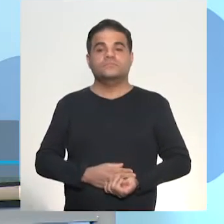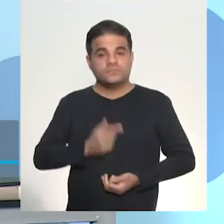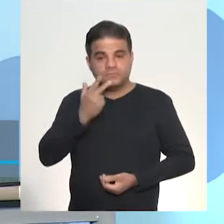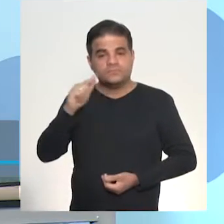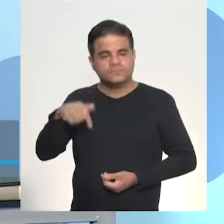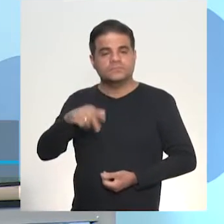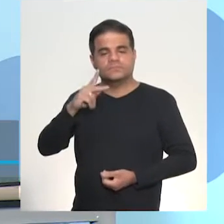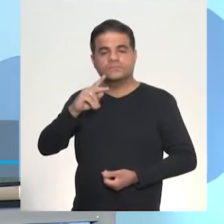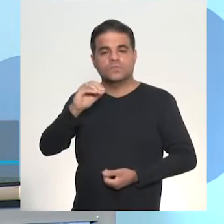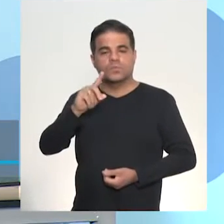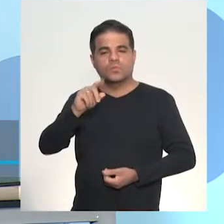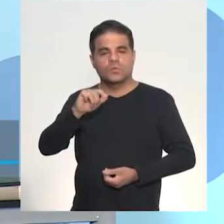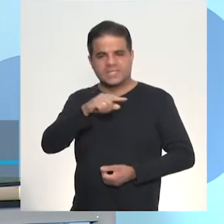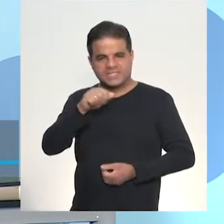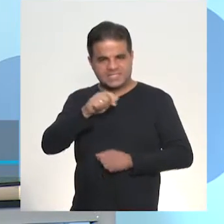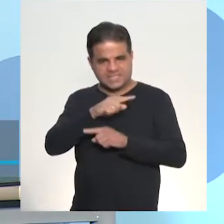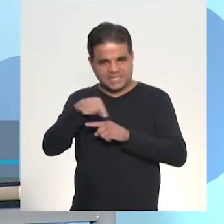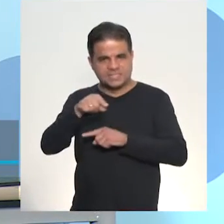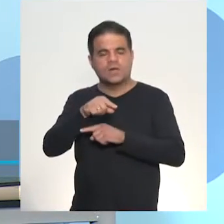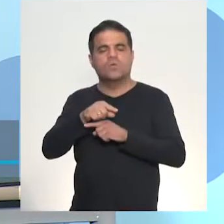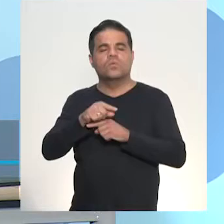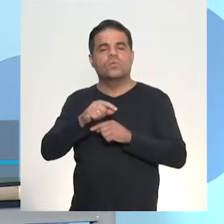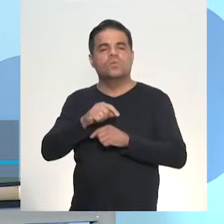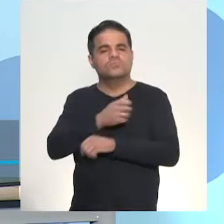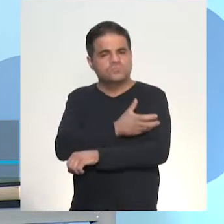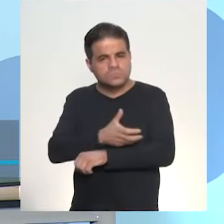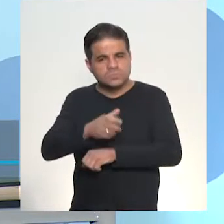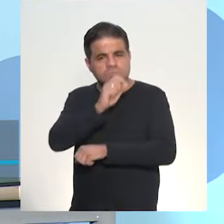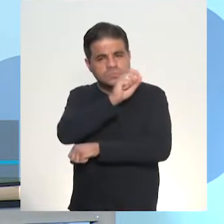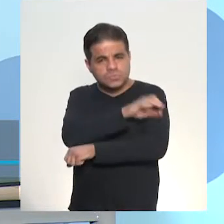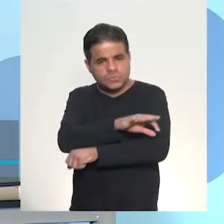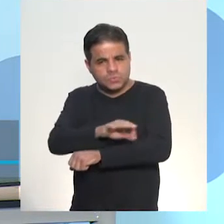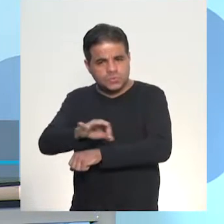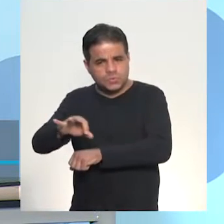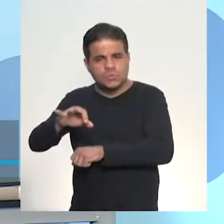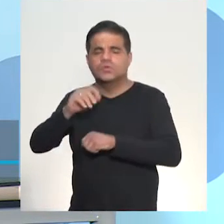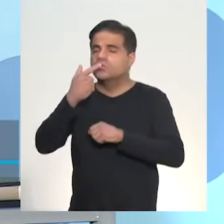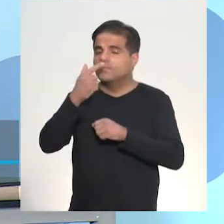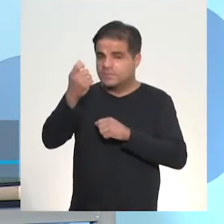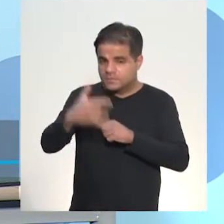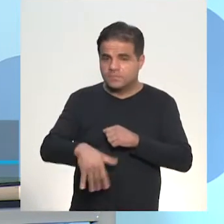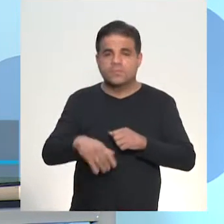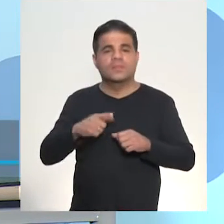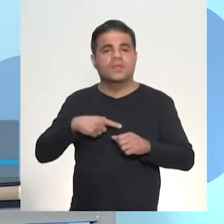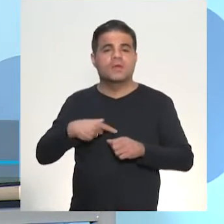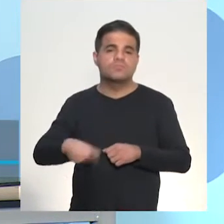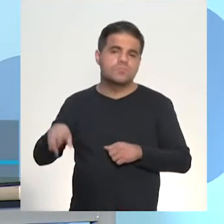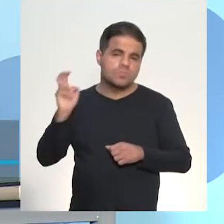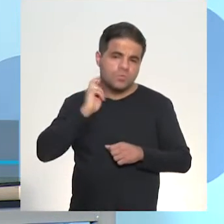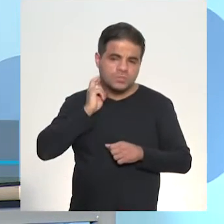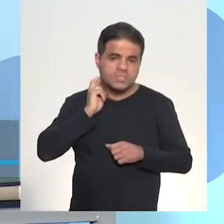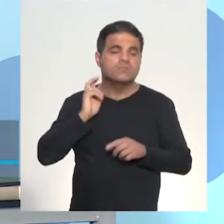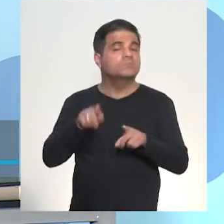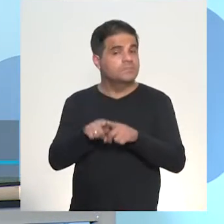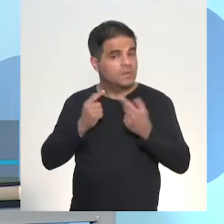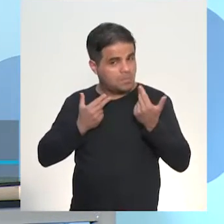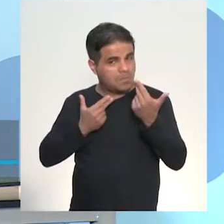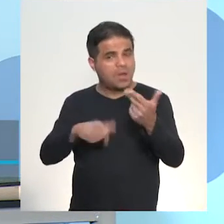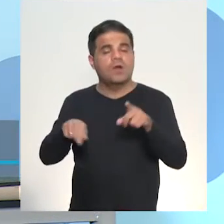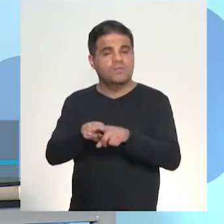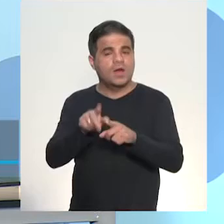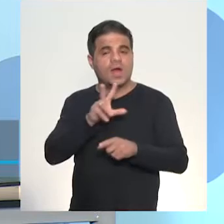também, né? As abelhas são importantes, sim, mas não só elas. Assim como vocês colocaram aqui, tem muito morcego que poliniza